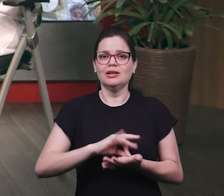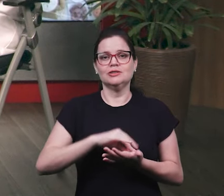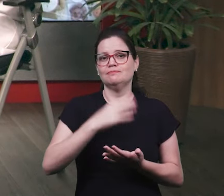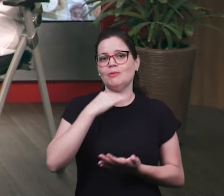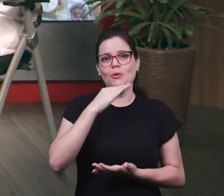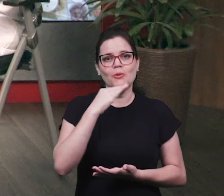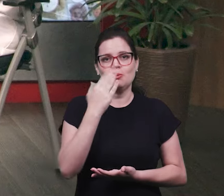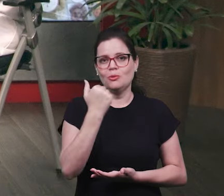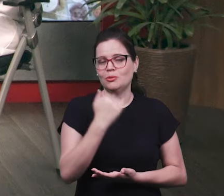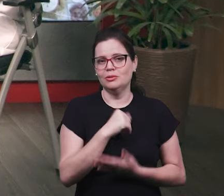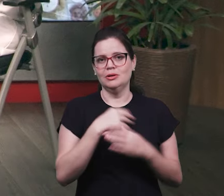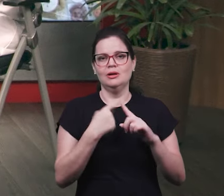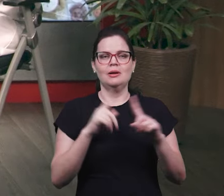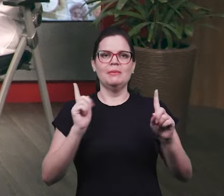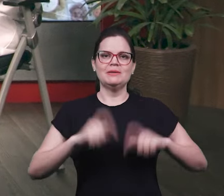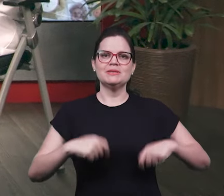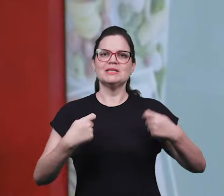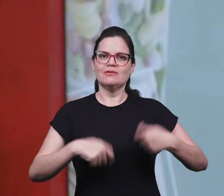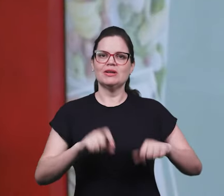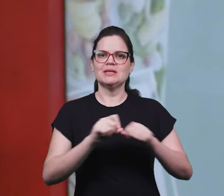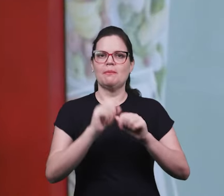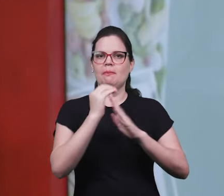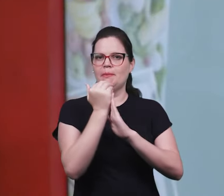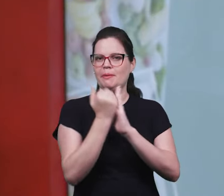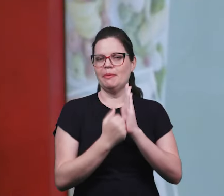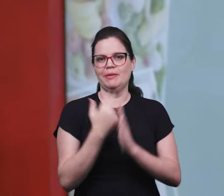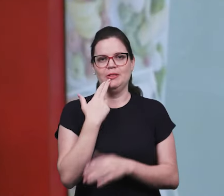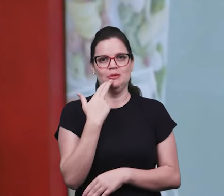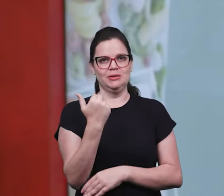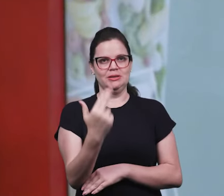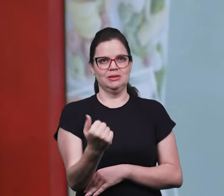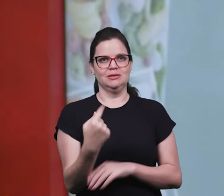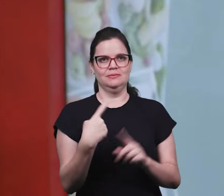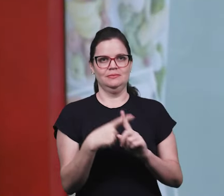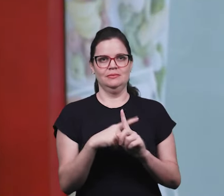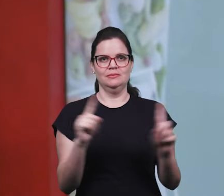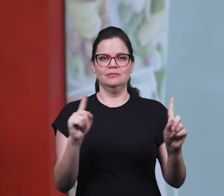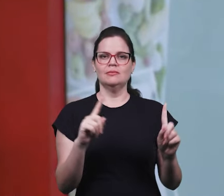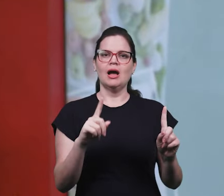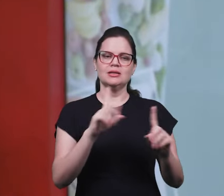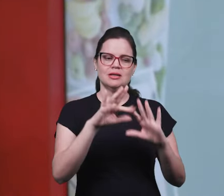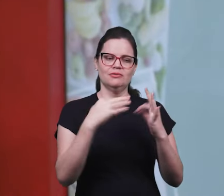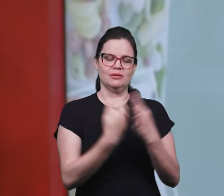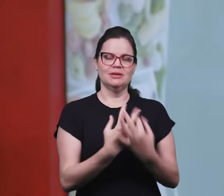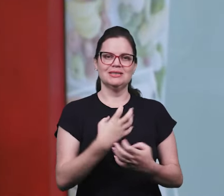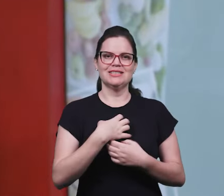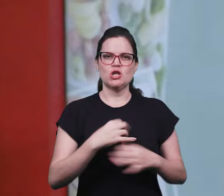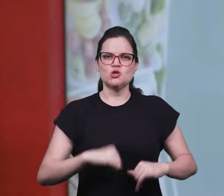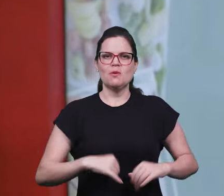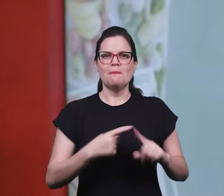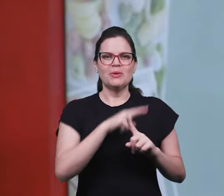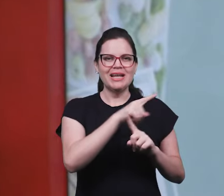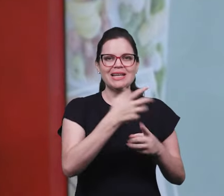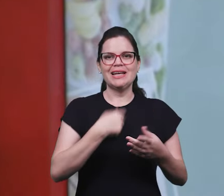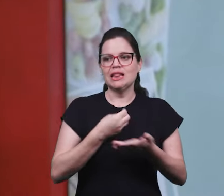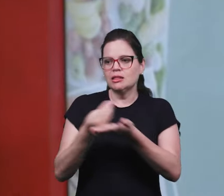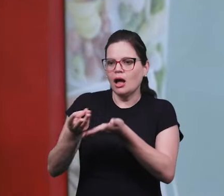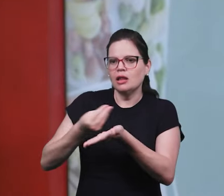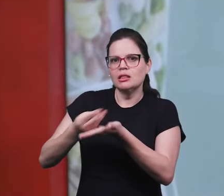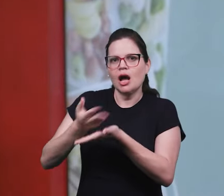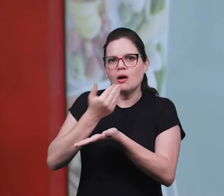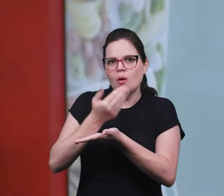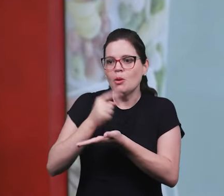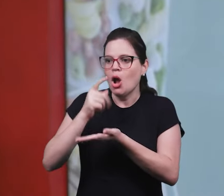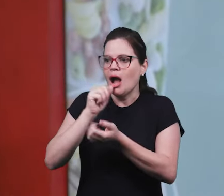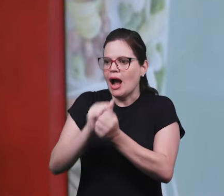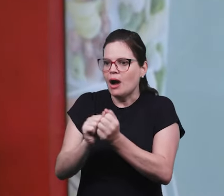necessidades nutricionais do paciente só que isso gera muito sofrimento num familiar porque quer que ele coma porque tem que comer o